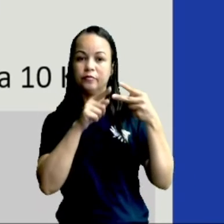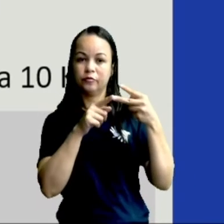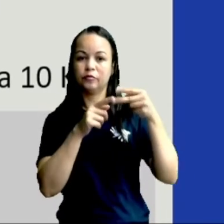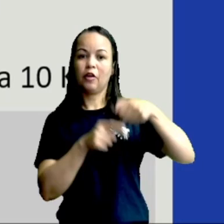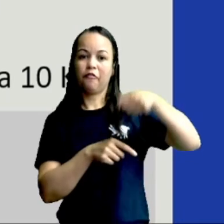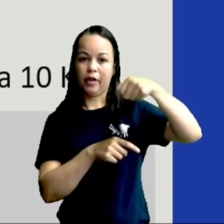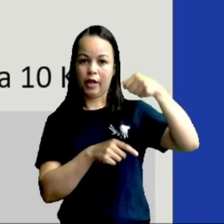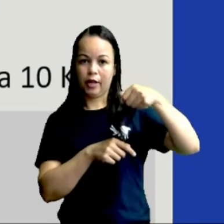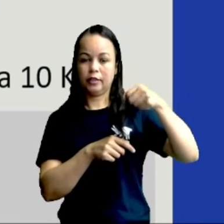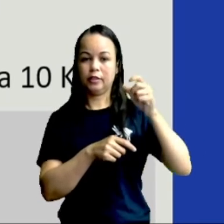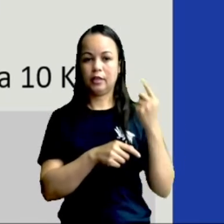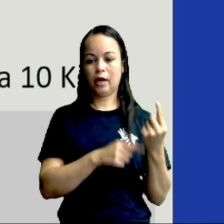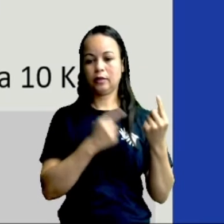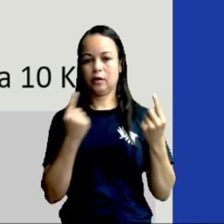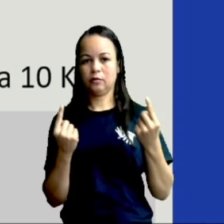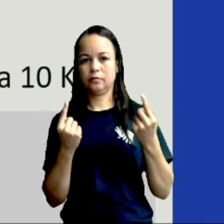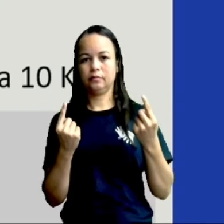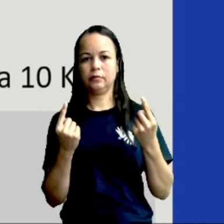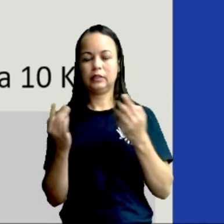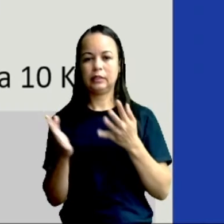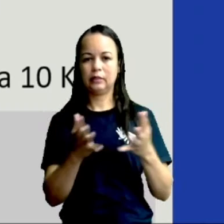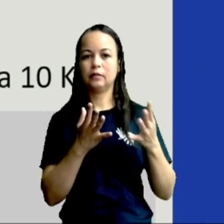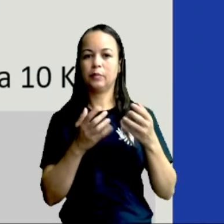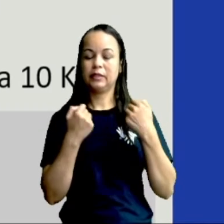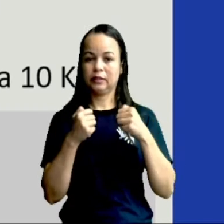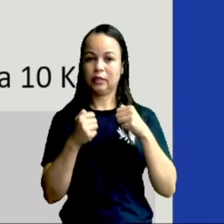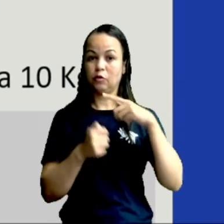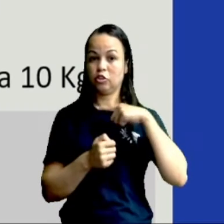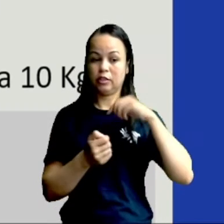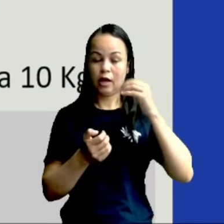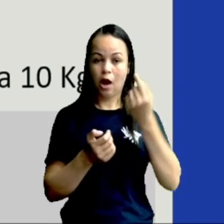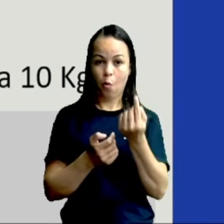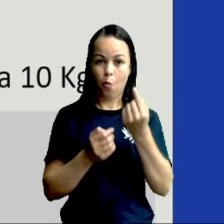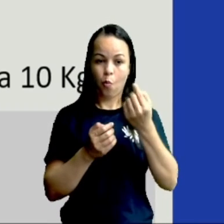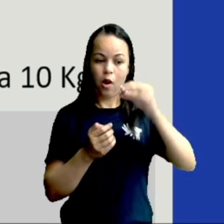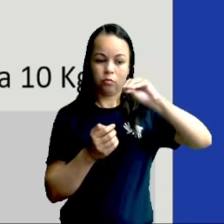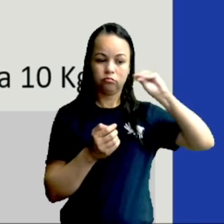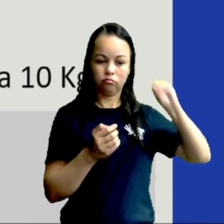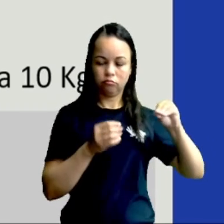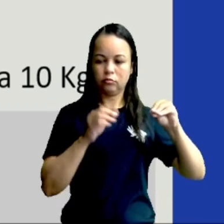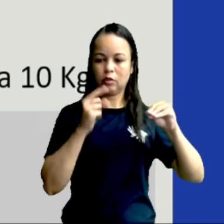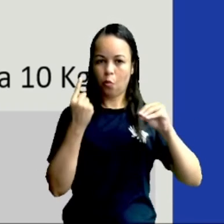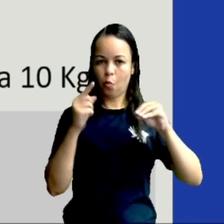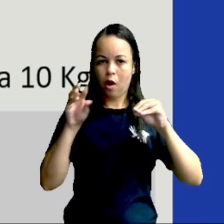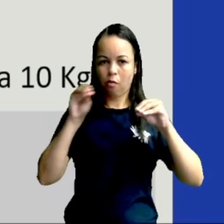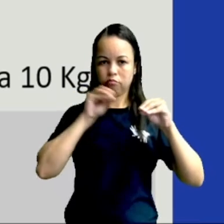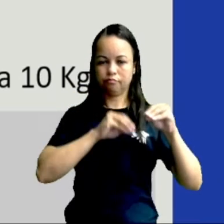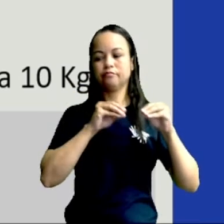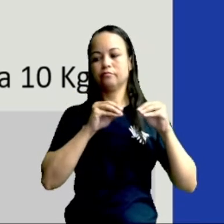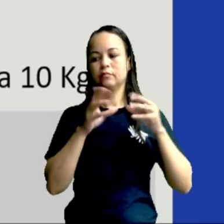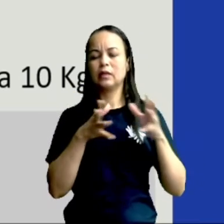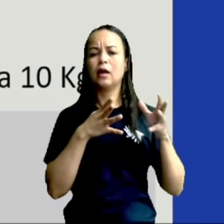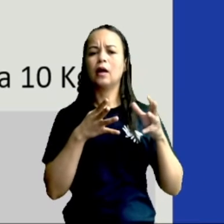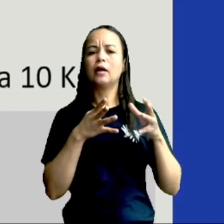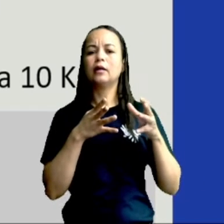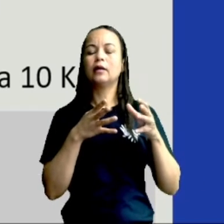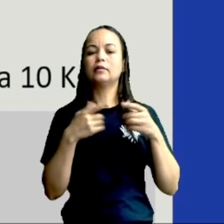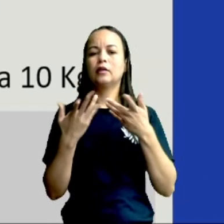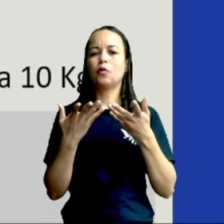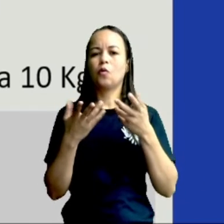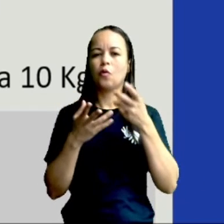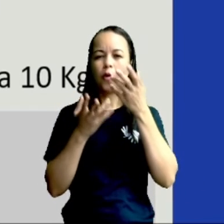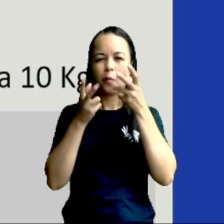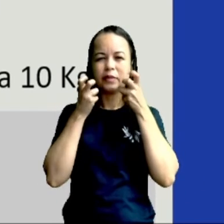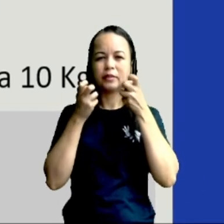retirar uma caixa de cada lado da balança. E aí a gente vai ter o quê? Então, vejam aí, ó, que eu cortei com um tracinho